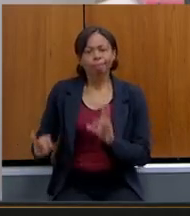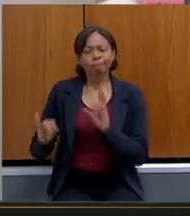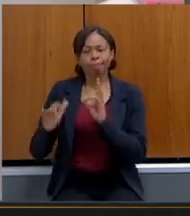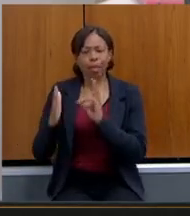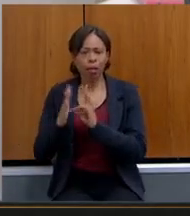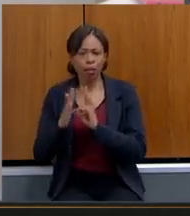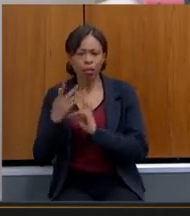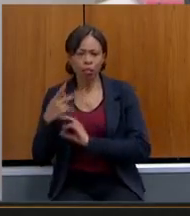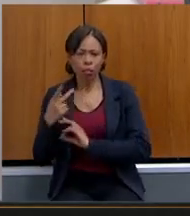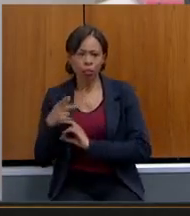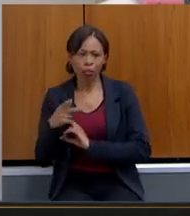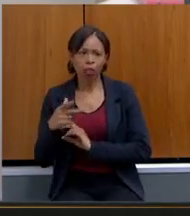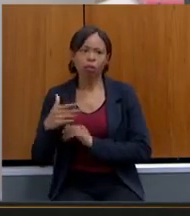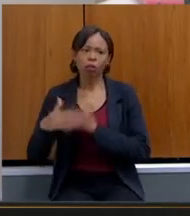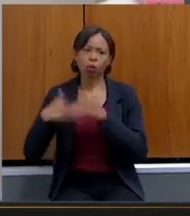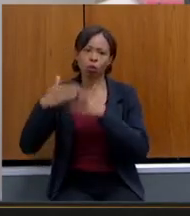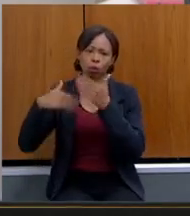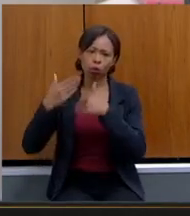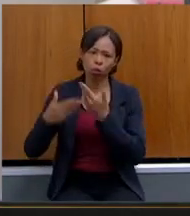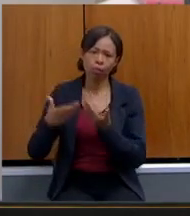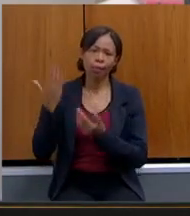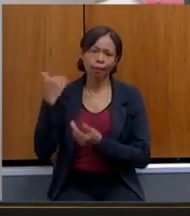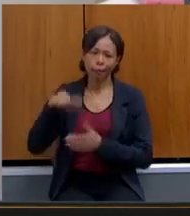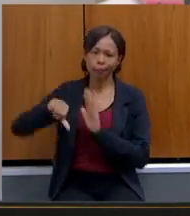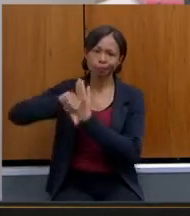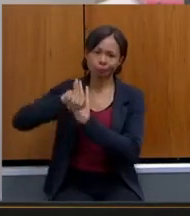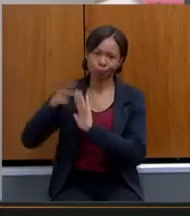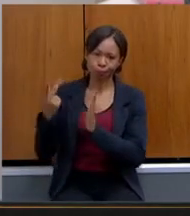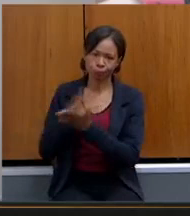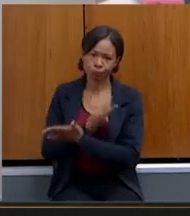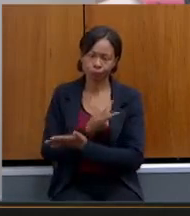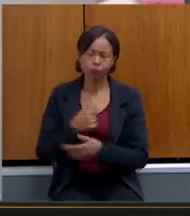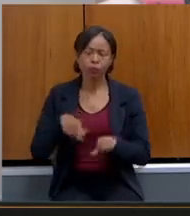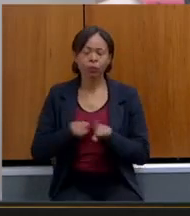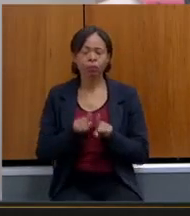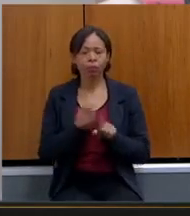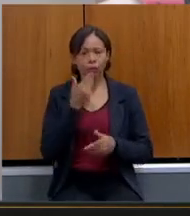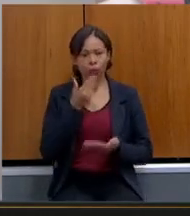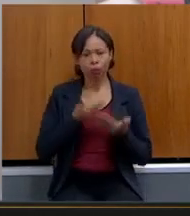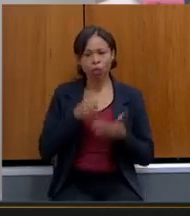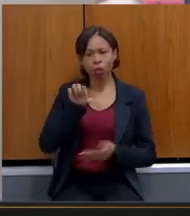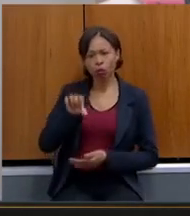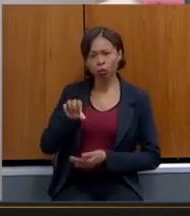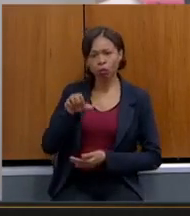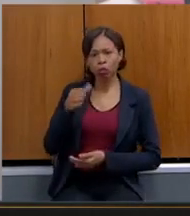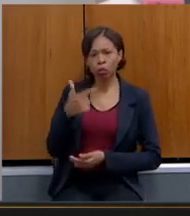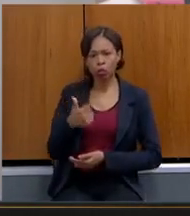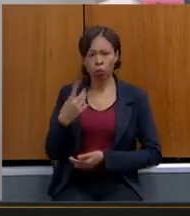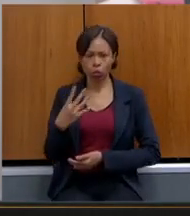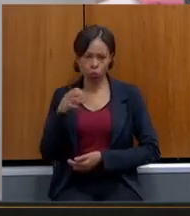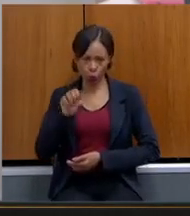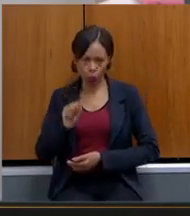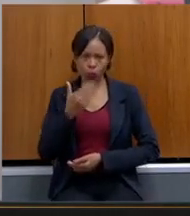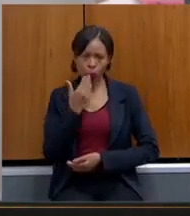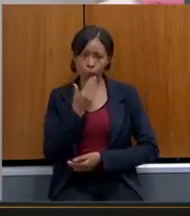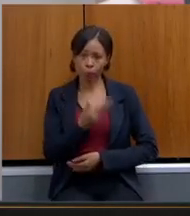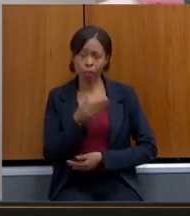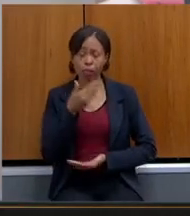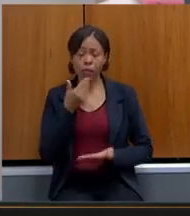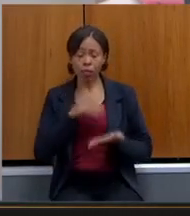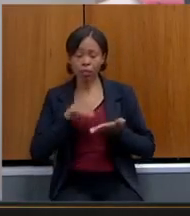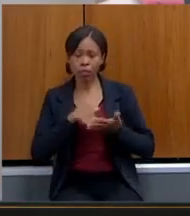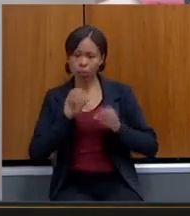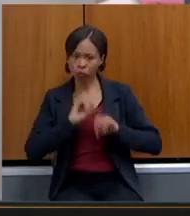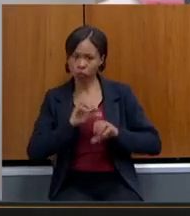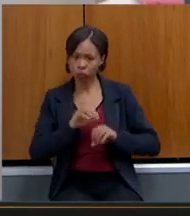projetos societários e que foi alvo de uma ação criminosa requerimento 9248 requer que seja encaminhada à